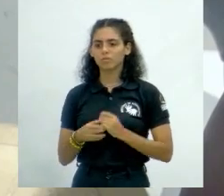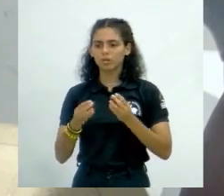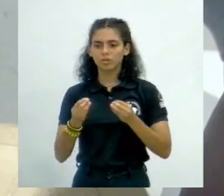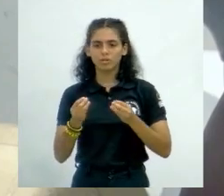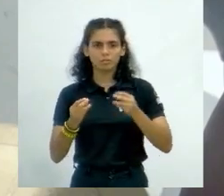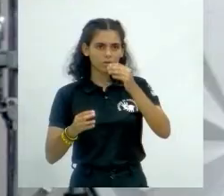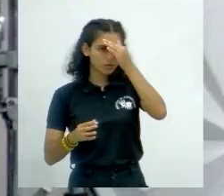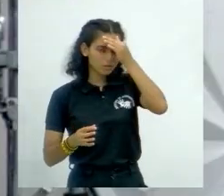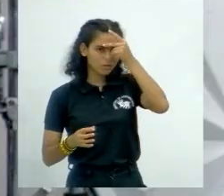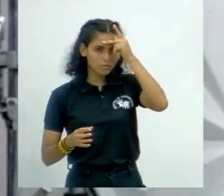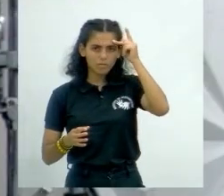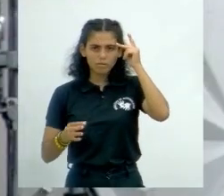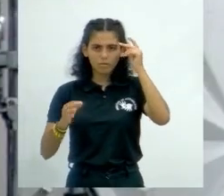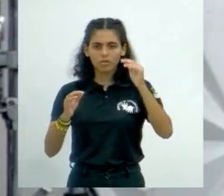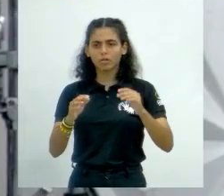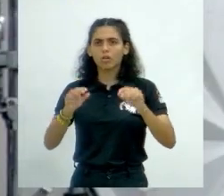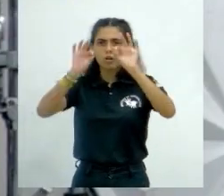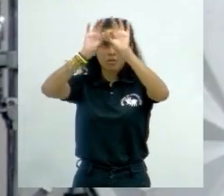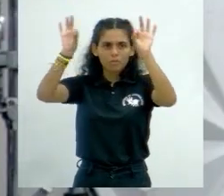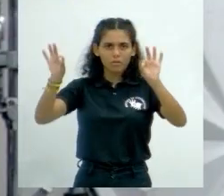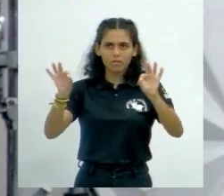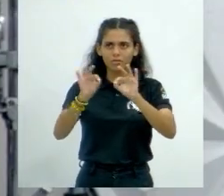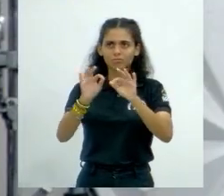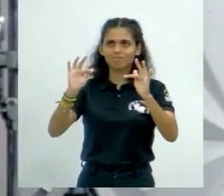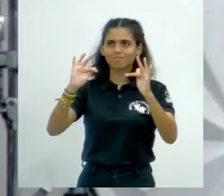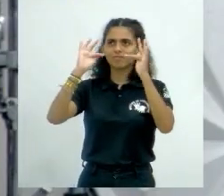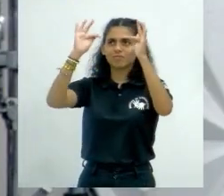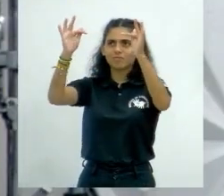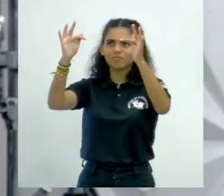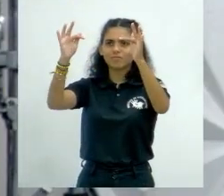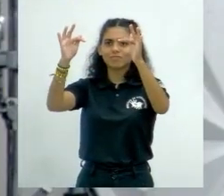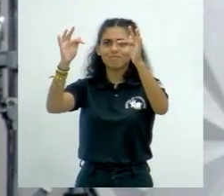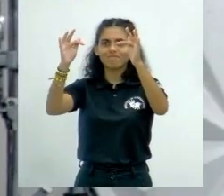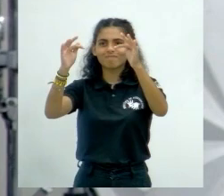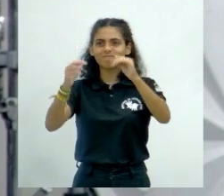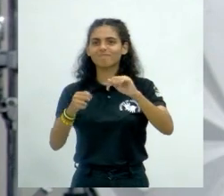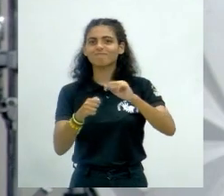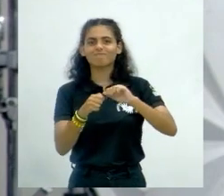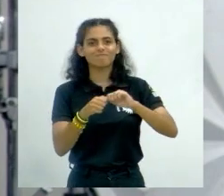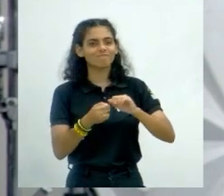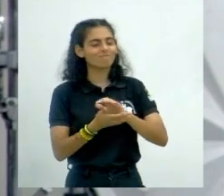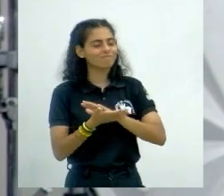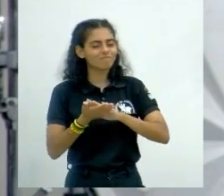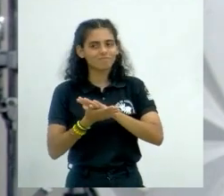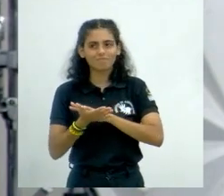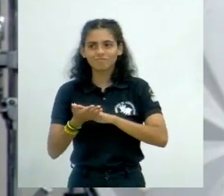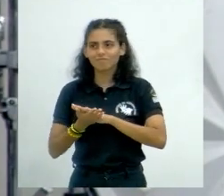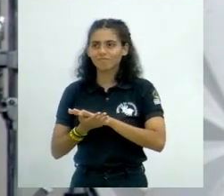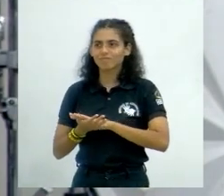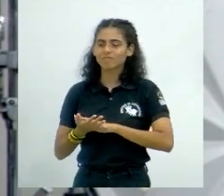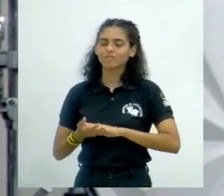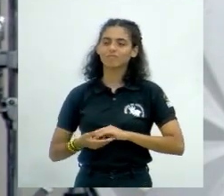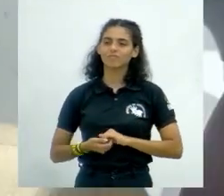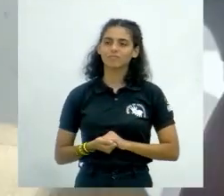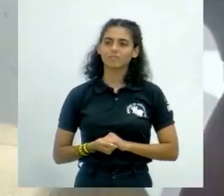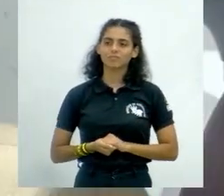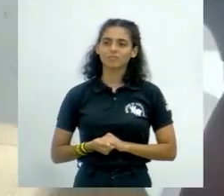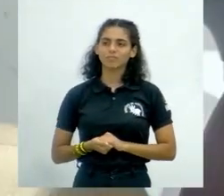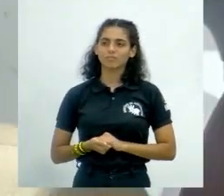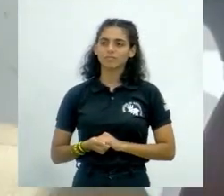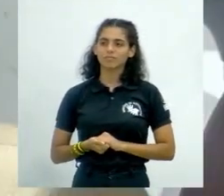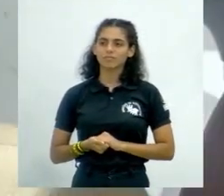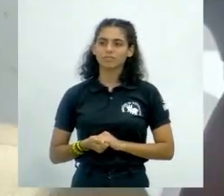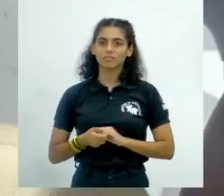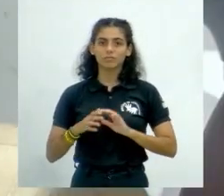capacidade. Por melhor que sejam os ingredientes, vai juntar e não vai sair algo muito bom. Mas aqui a ideia é justamente